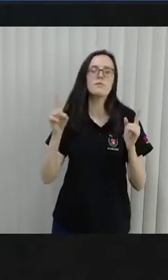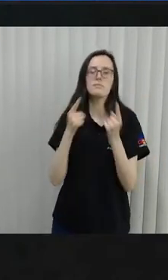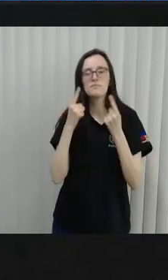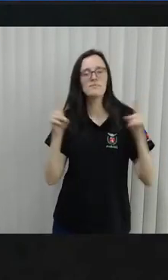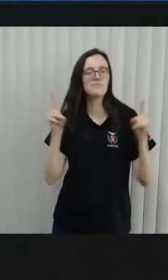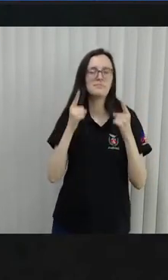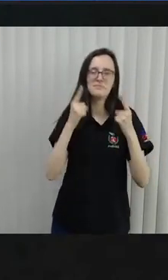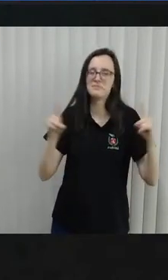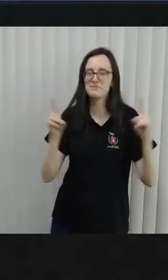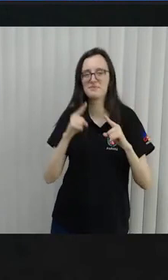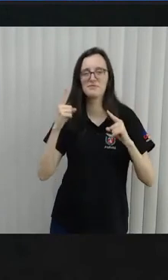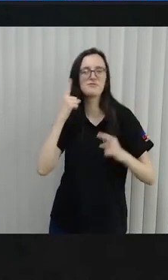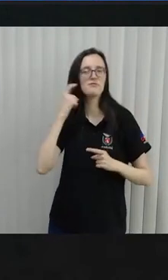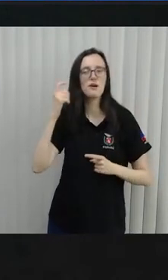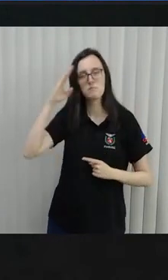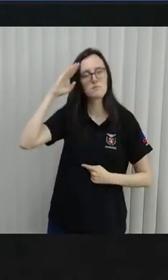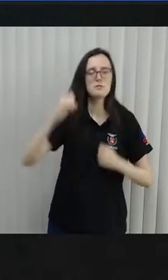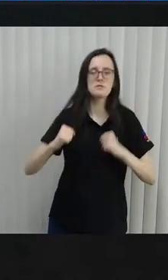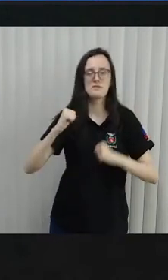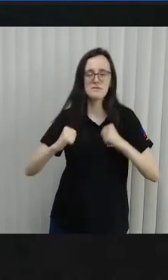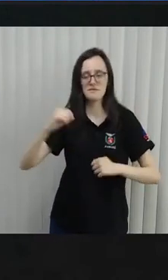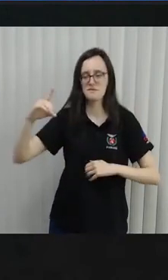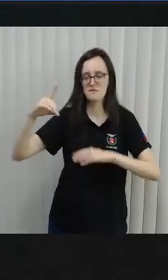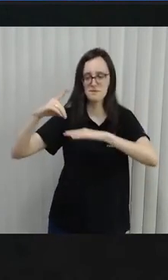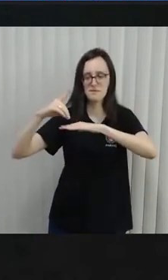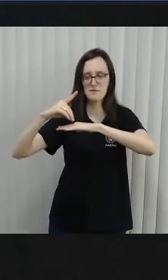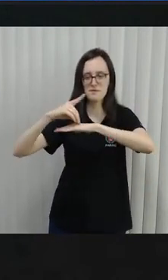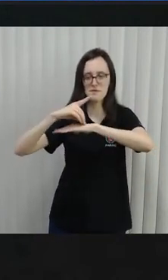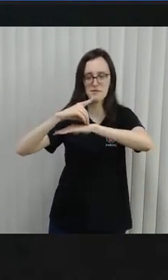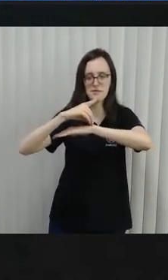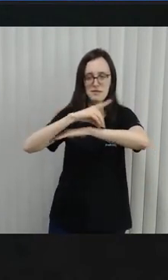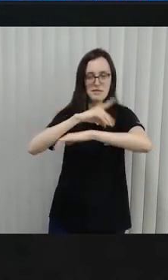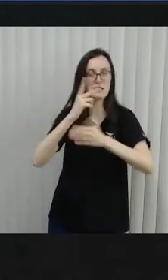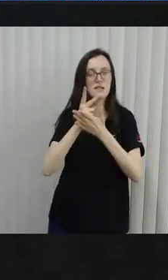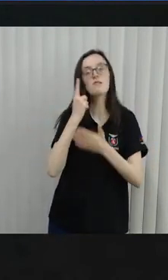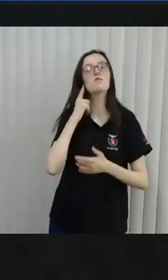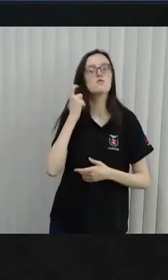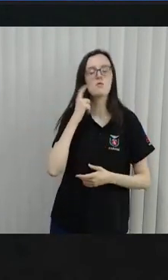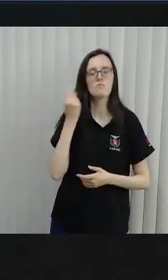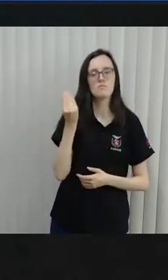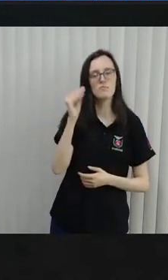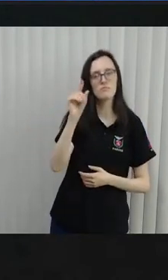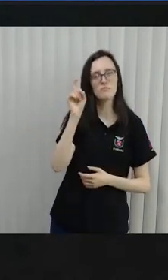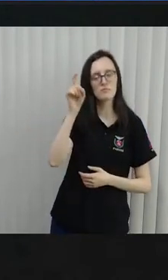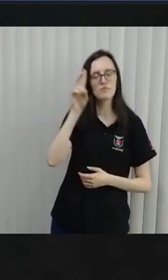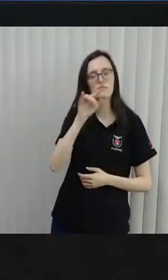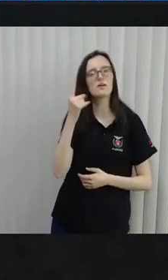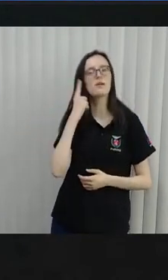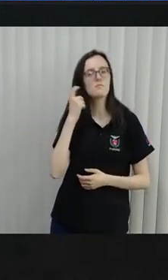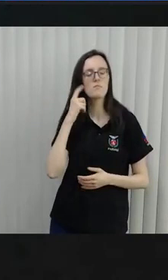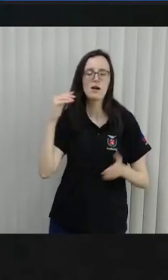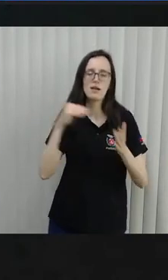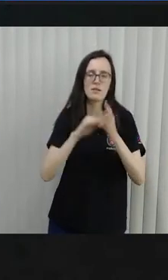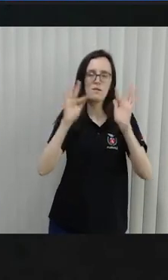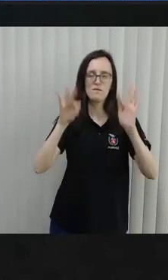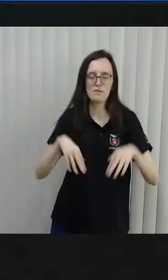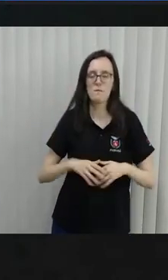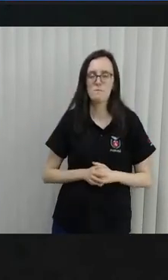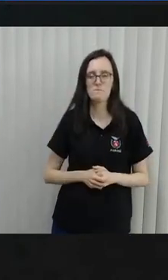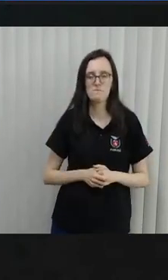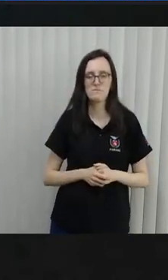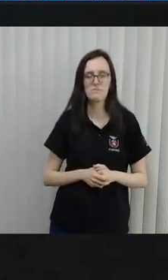jogo, né? A música principal, sempre. Então, aqui em som, ele vai tocar essa música até o fim. É a